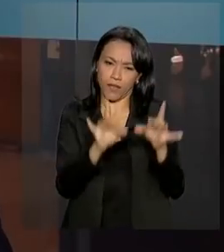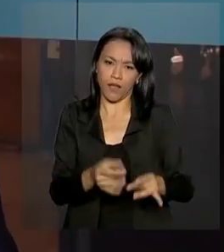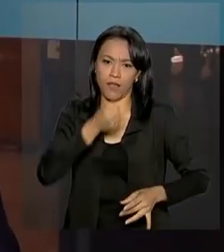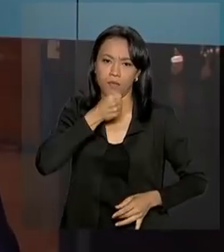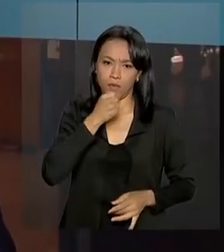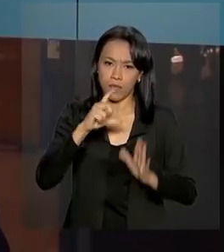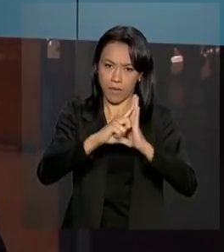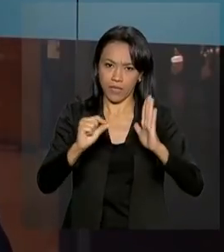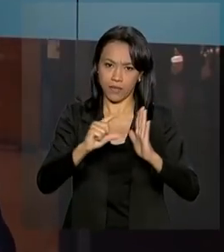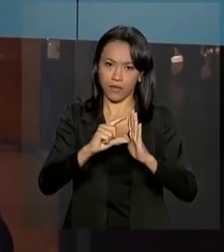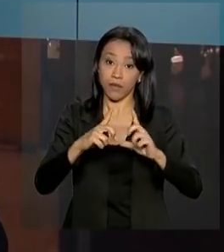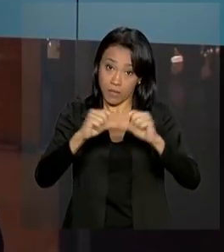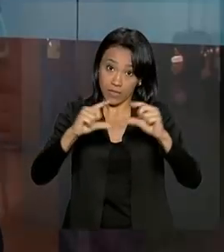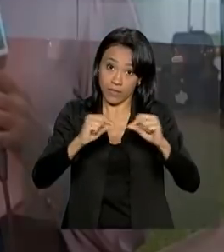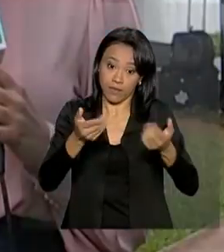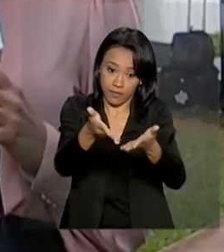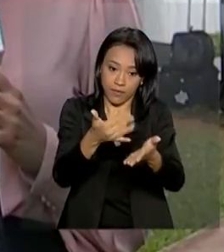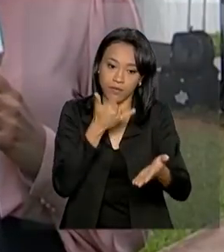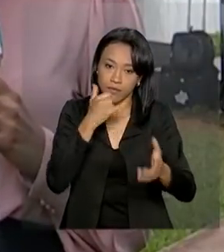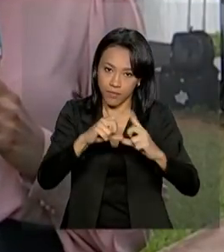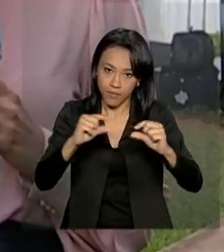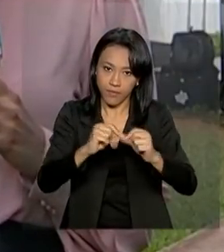em Brasília. Gabriela.